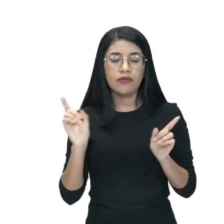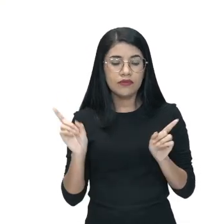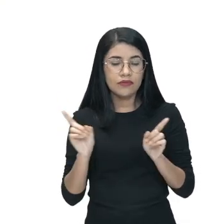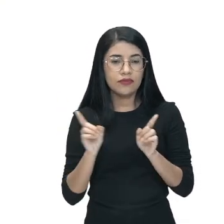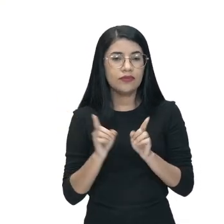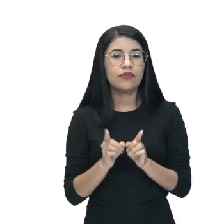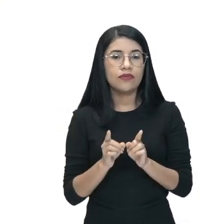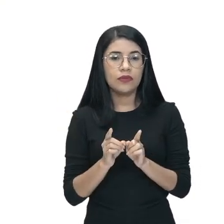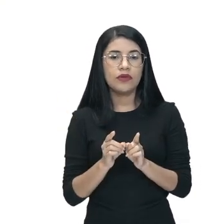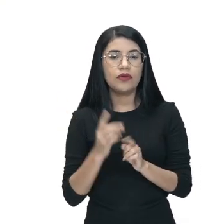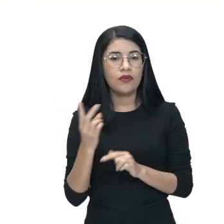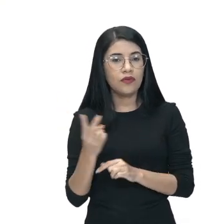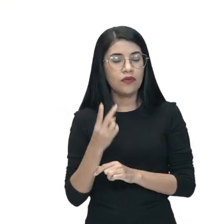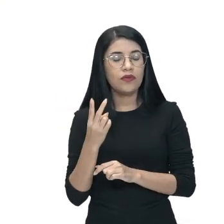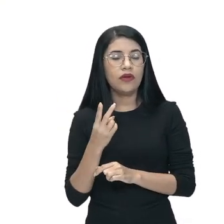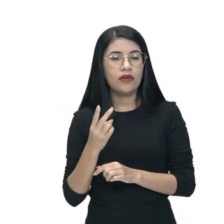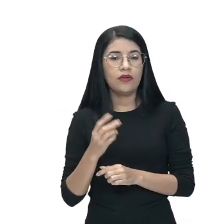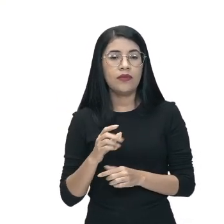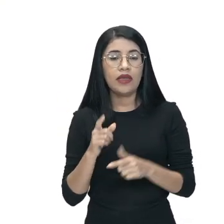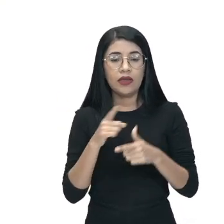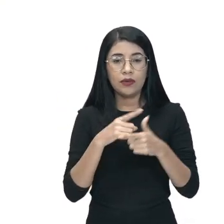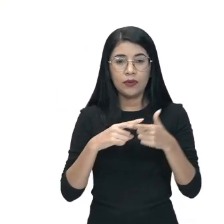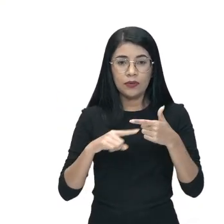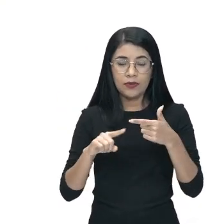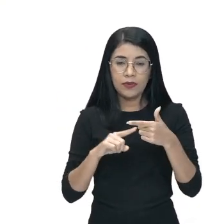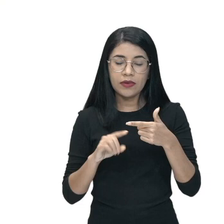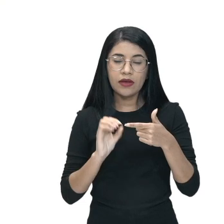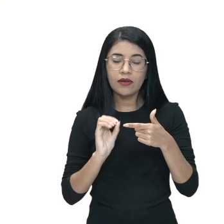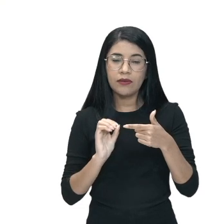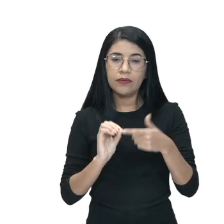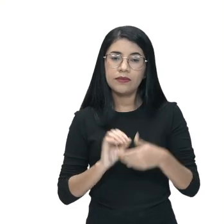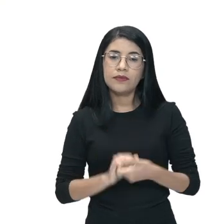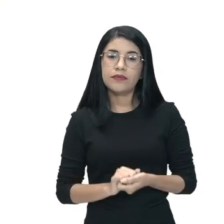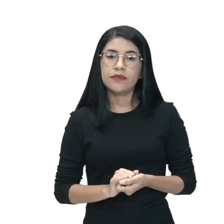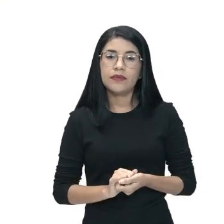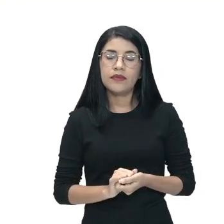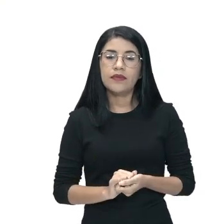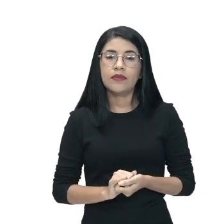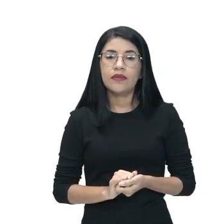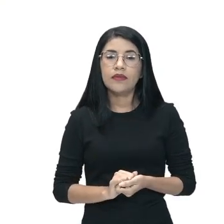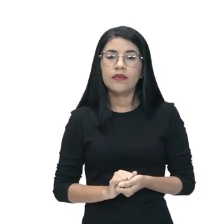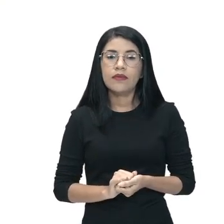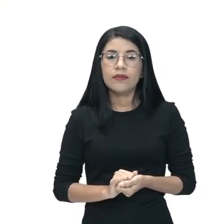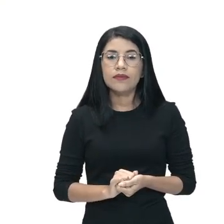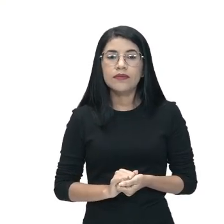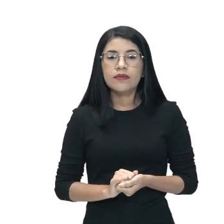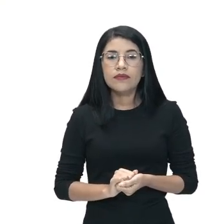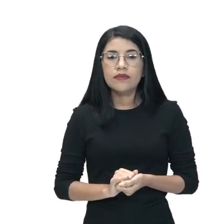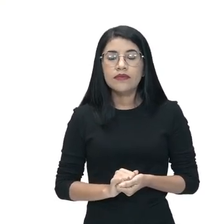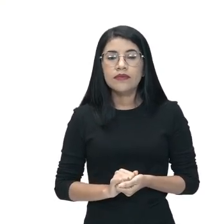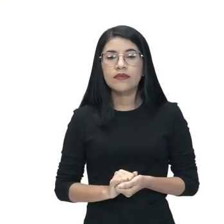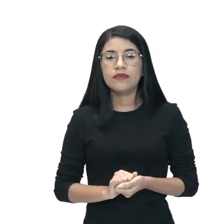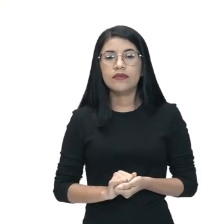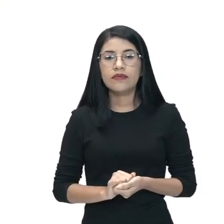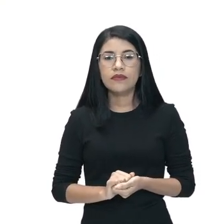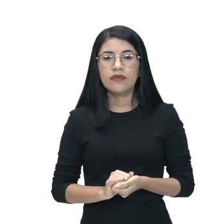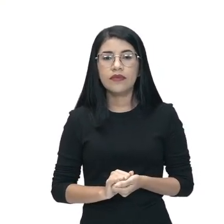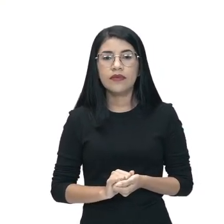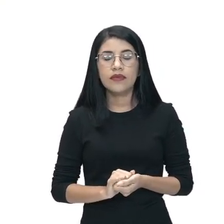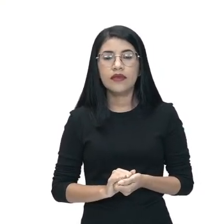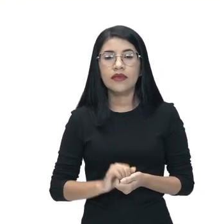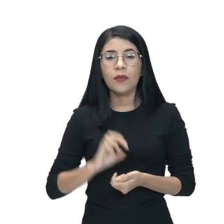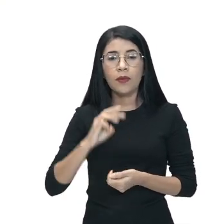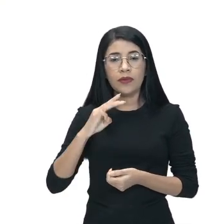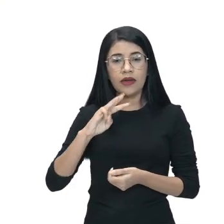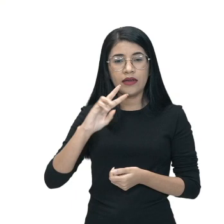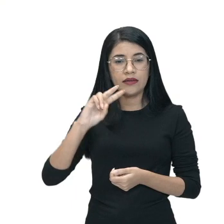isso aqui. Agora, no denominador, 3 vezes 10 a menos 2 elevado ao quadrado. Então, eu elevo 3 ao